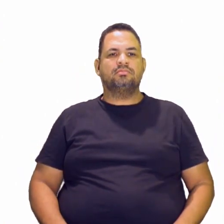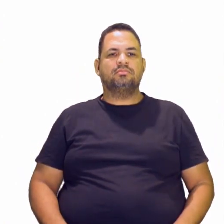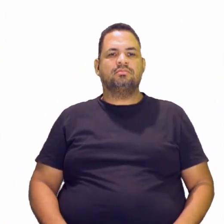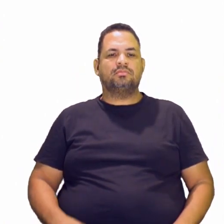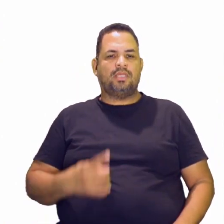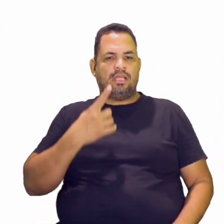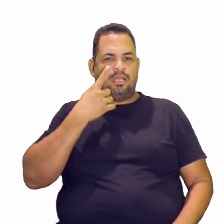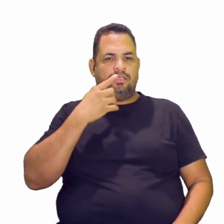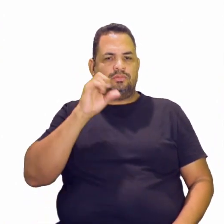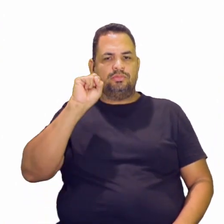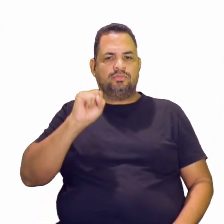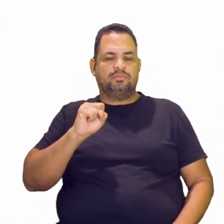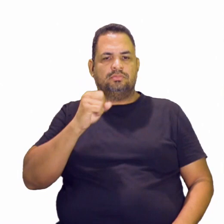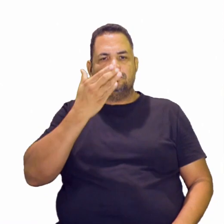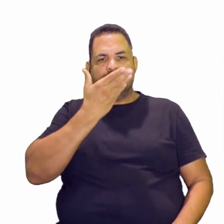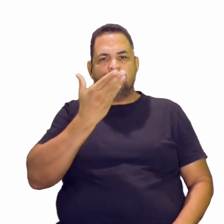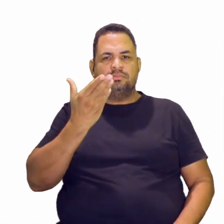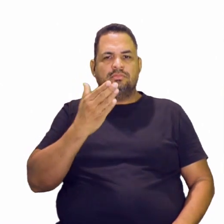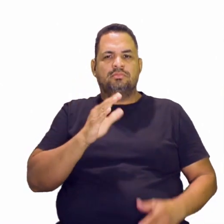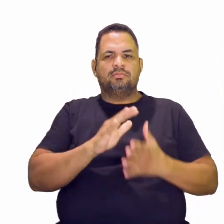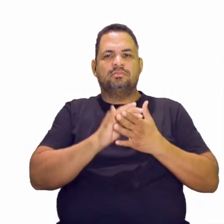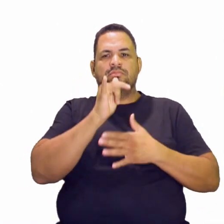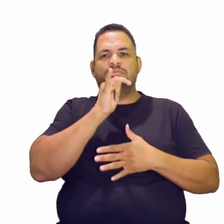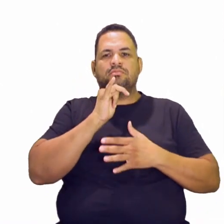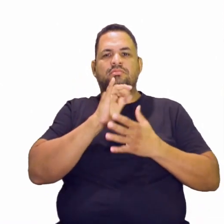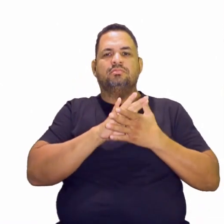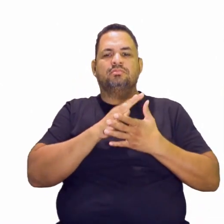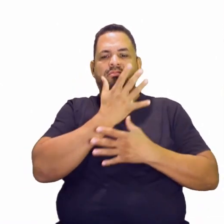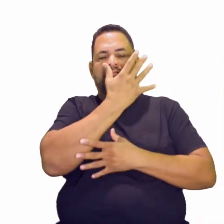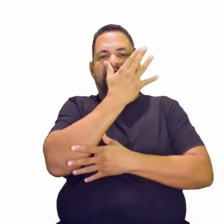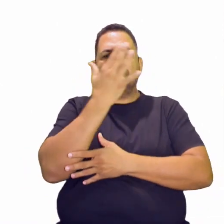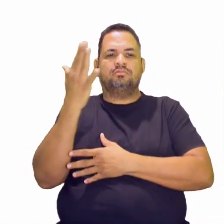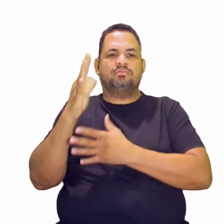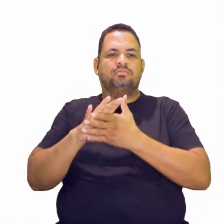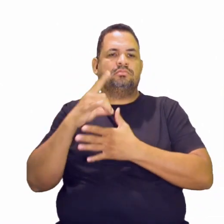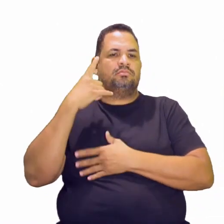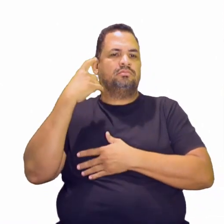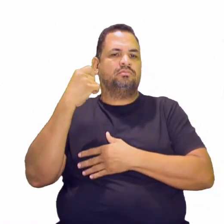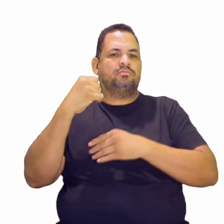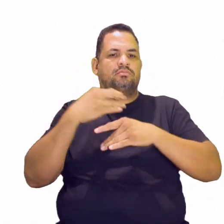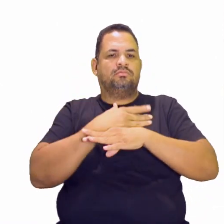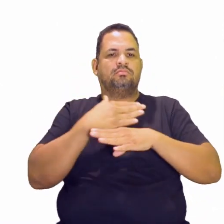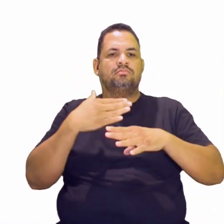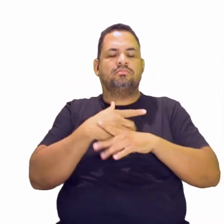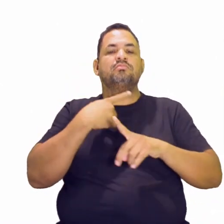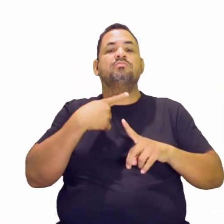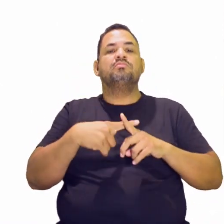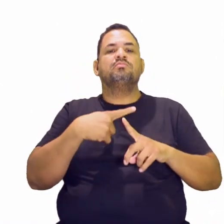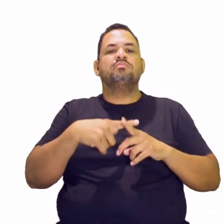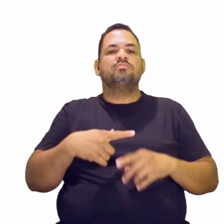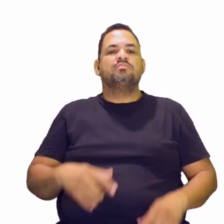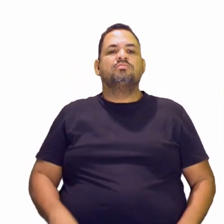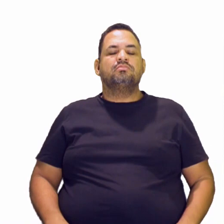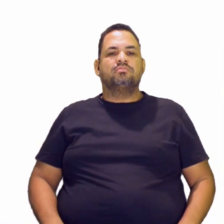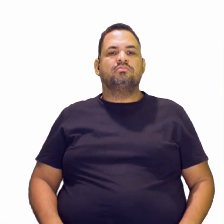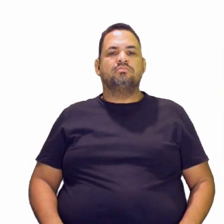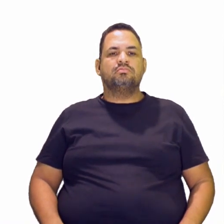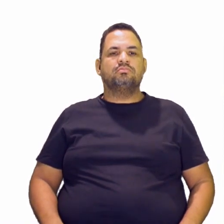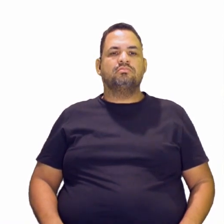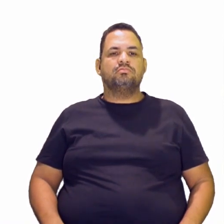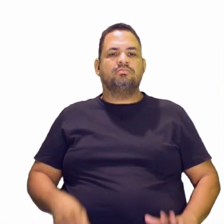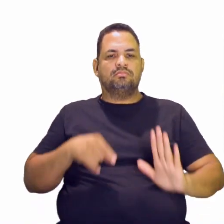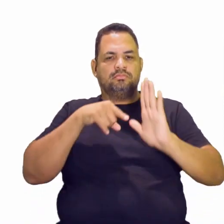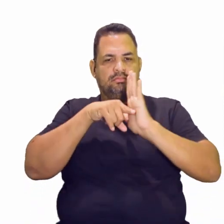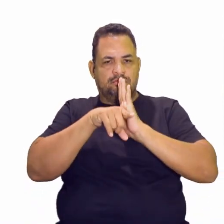canção Lágrima do Sul é um exemplo de paisagem sonora urbana. Por quê? Então, vocês